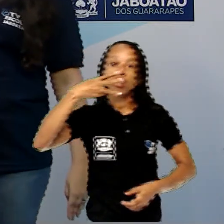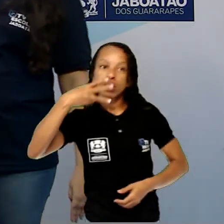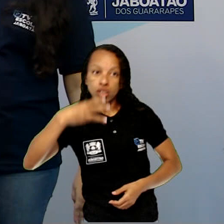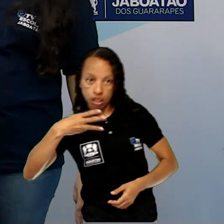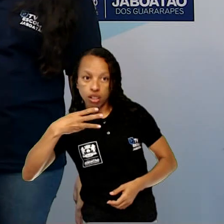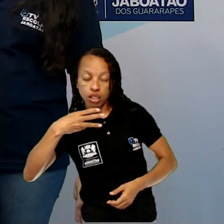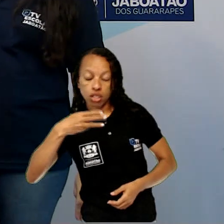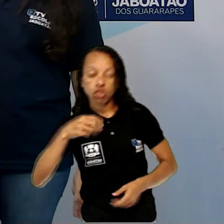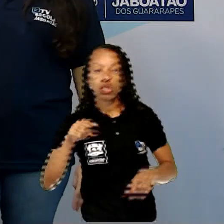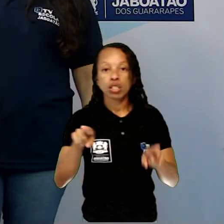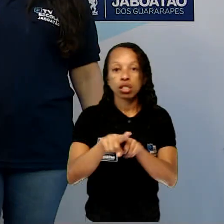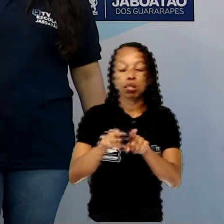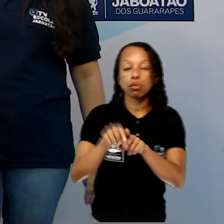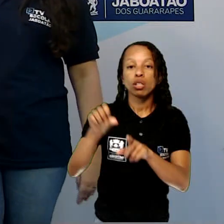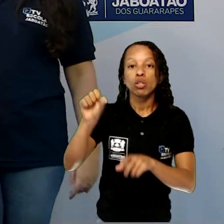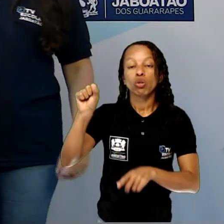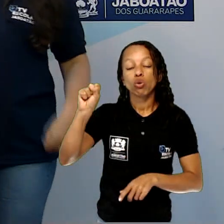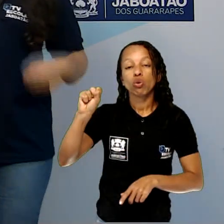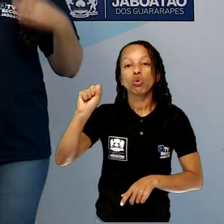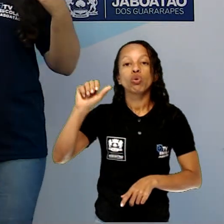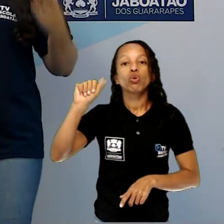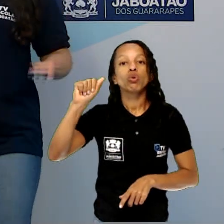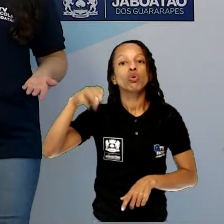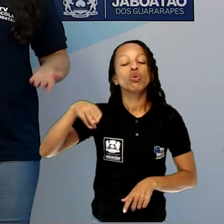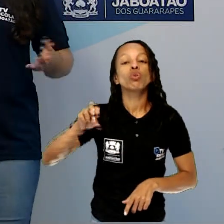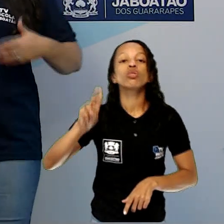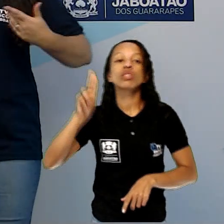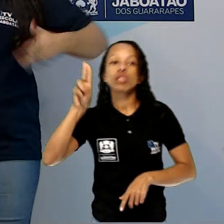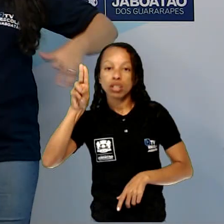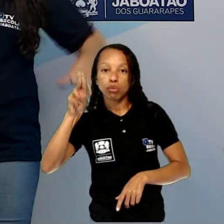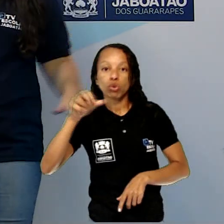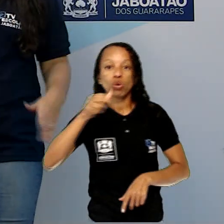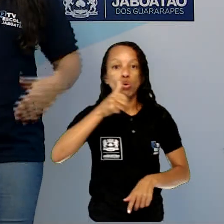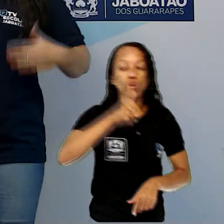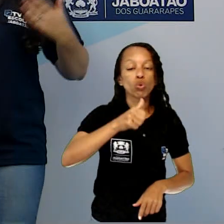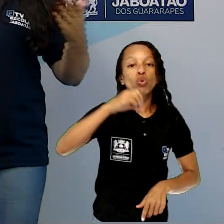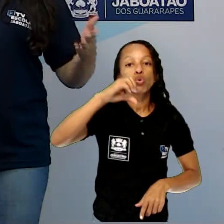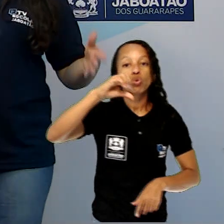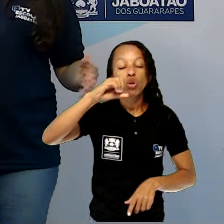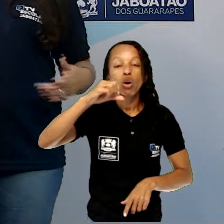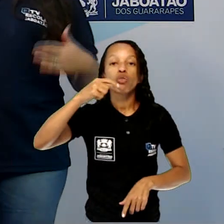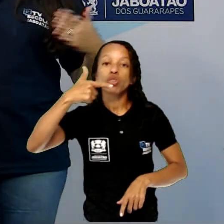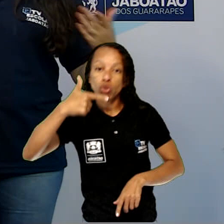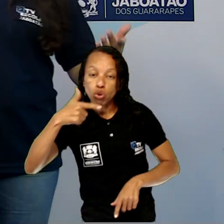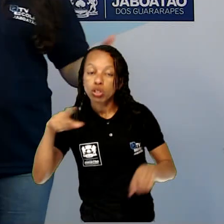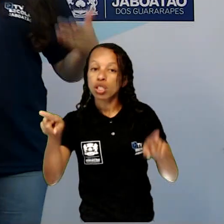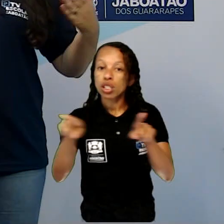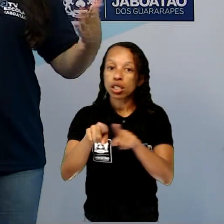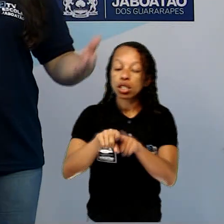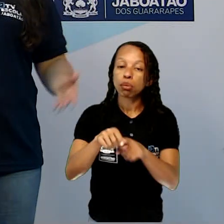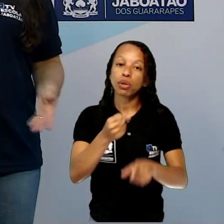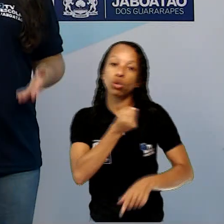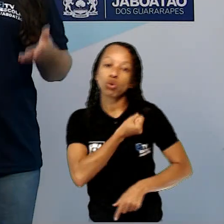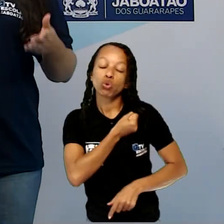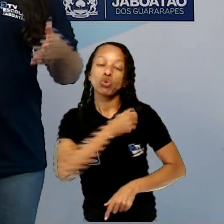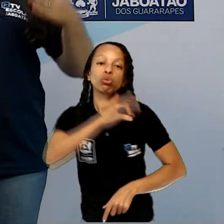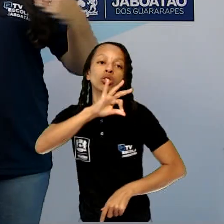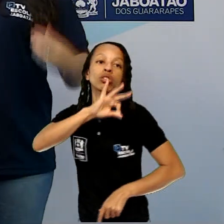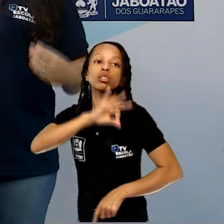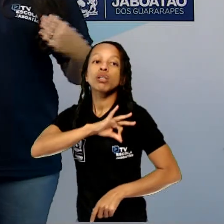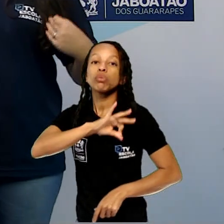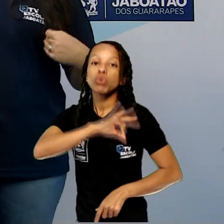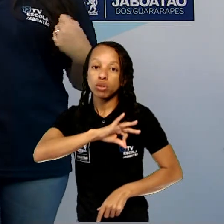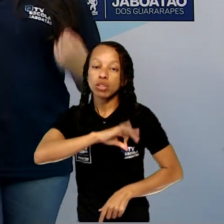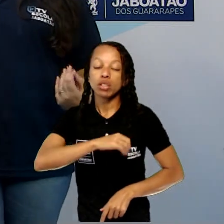que é o SAMU 192, e também o número da polícia, porque sempre pode acontecer alguma coisa que você não tem controle e precisa de uma